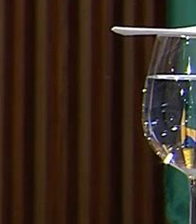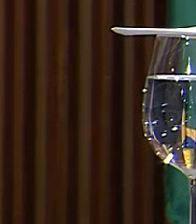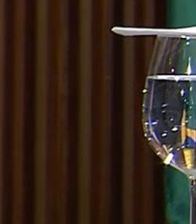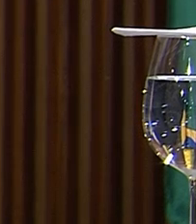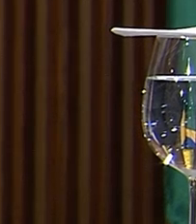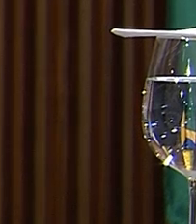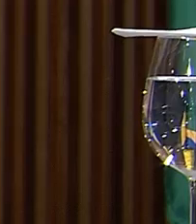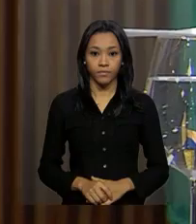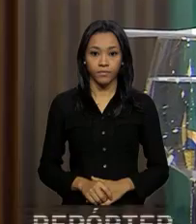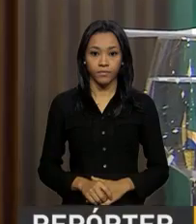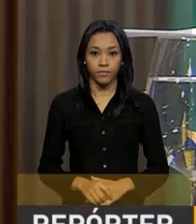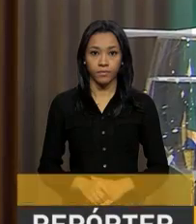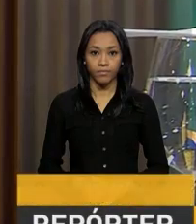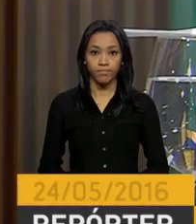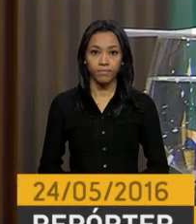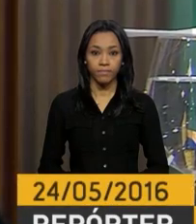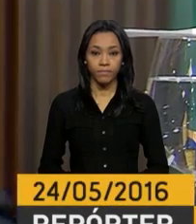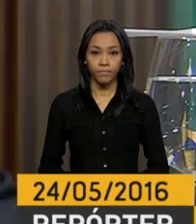participação.